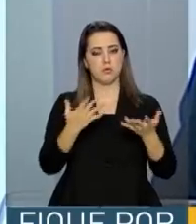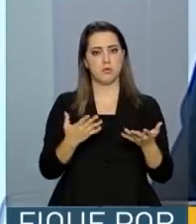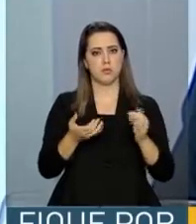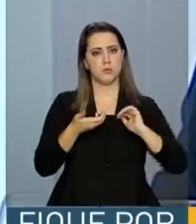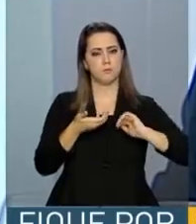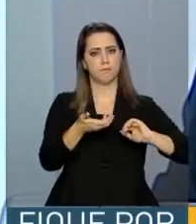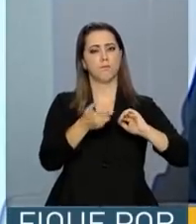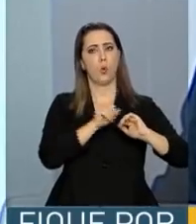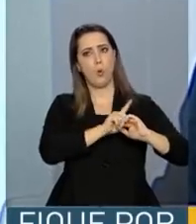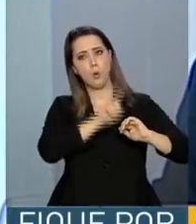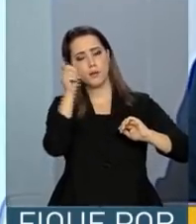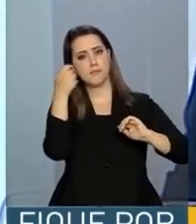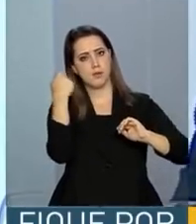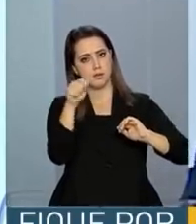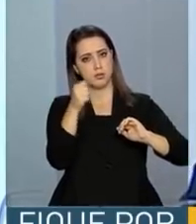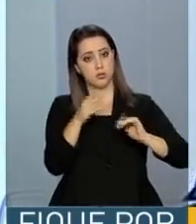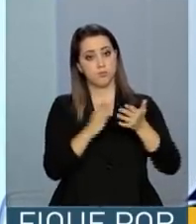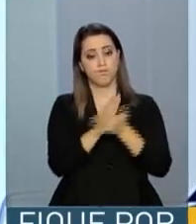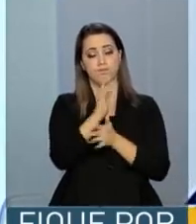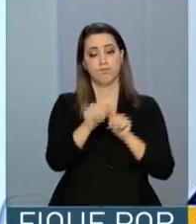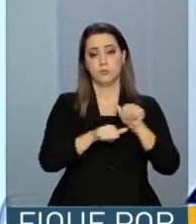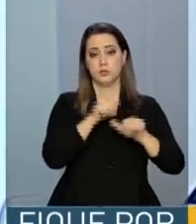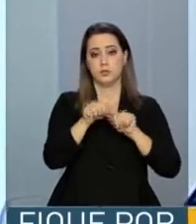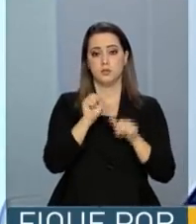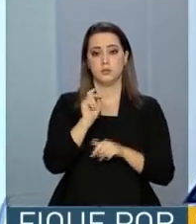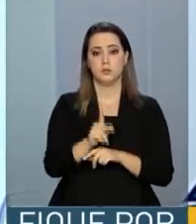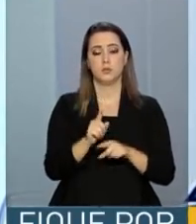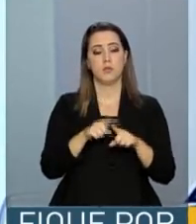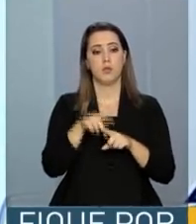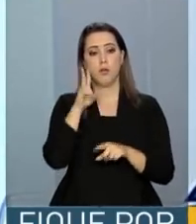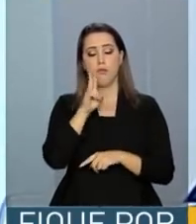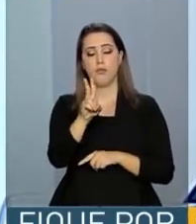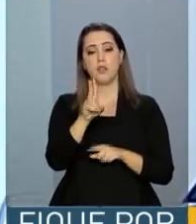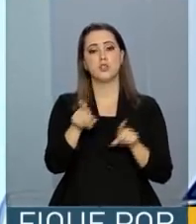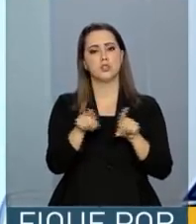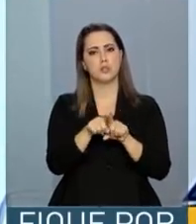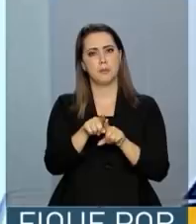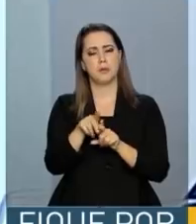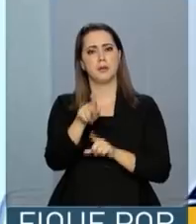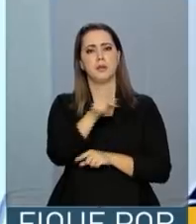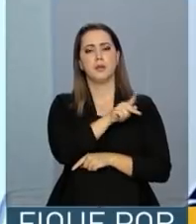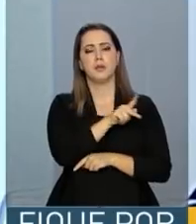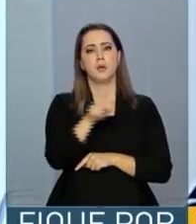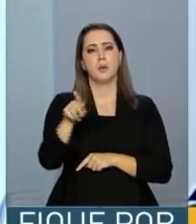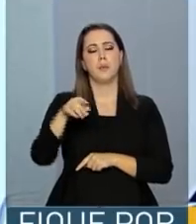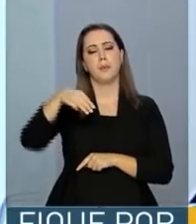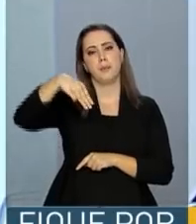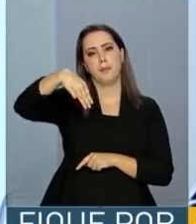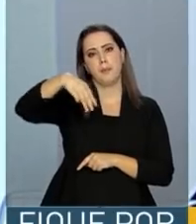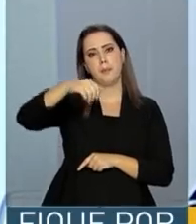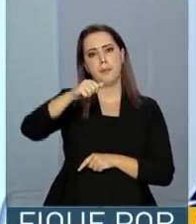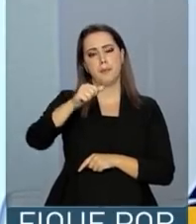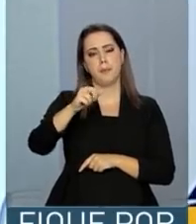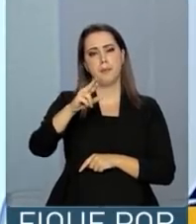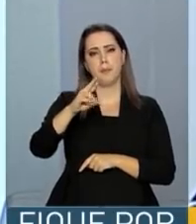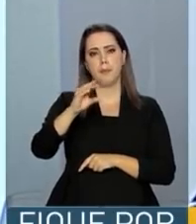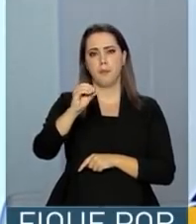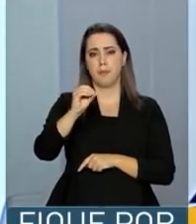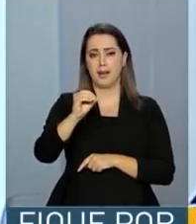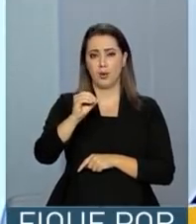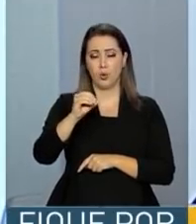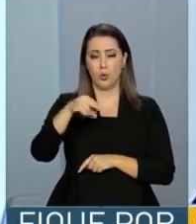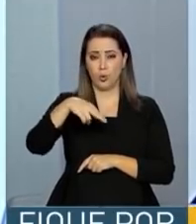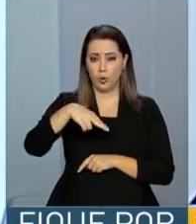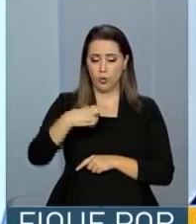nacional a reforma da previdência vocês vêem o que tá fazendo o presente macron está enfrentando dificuldade extraordinário para fazer algo que nós já